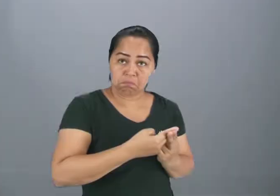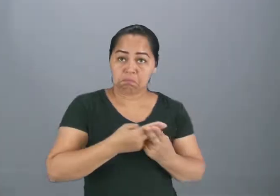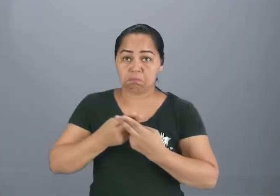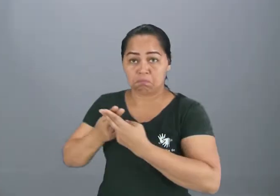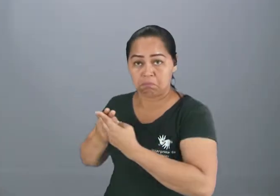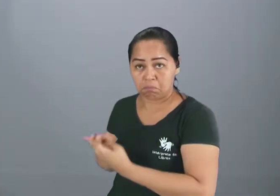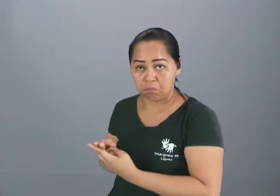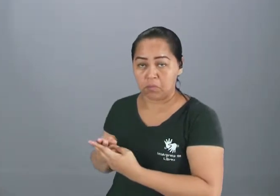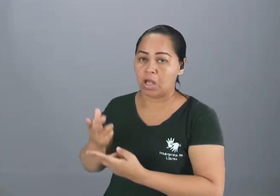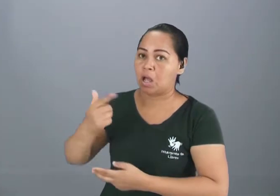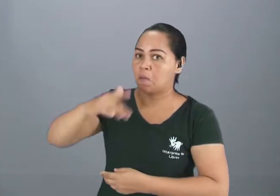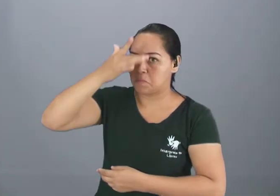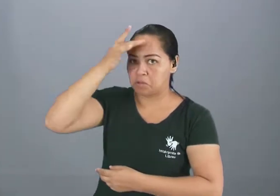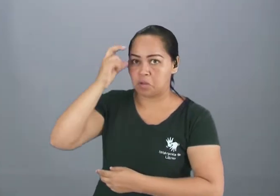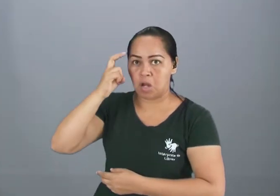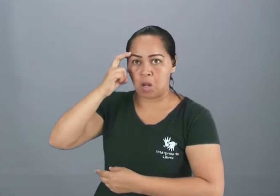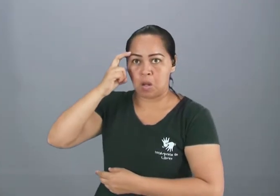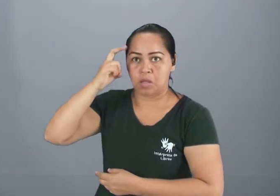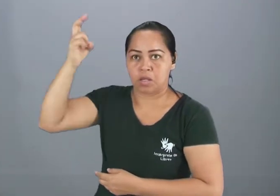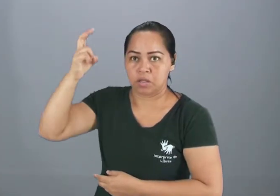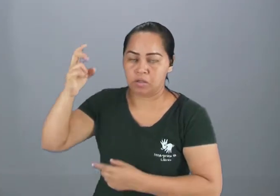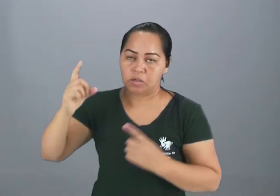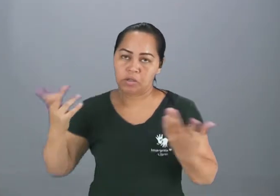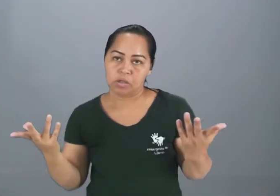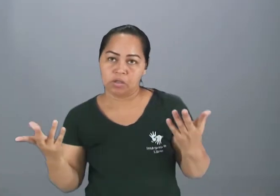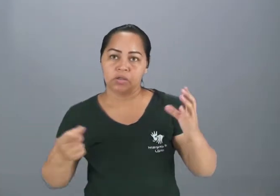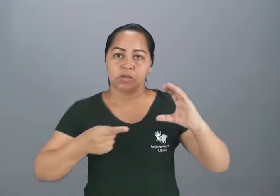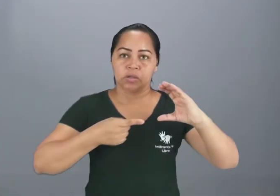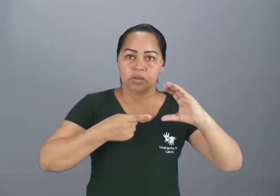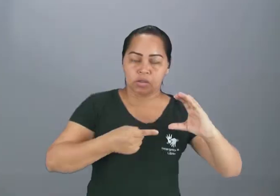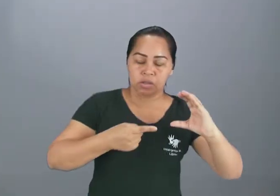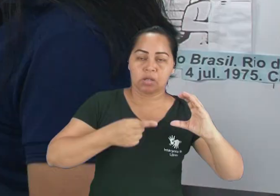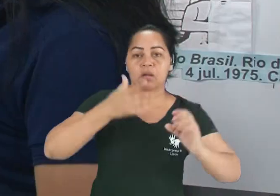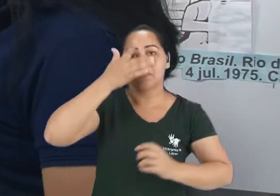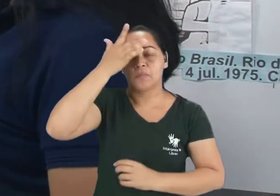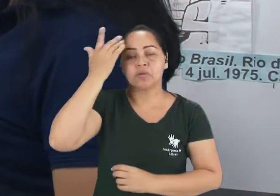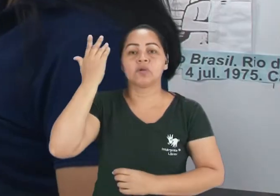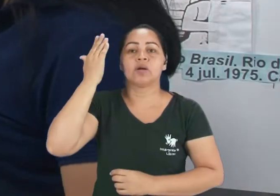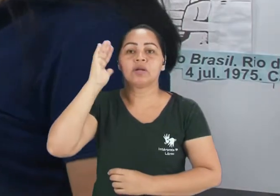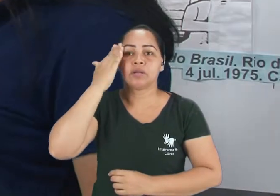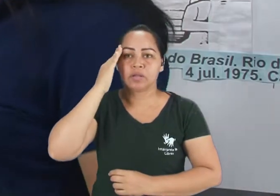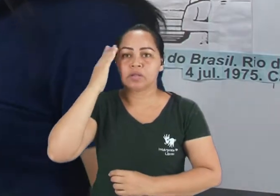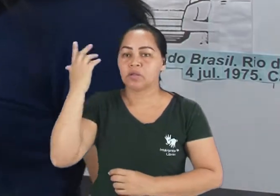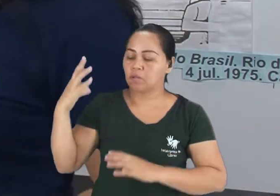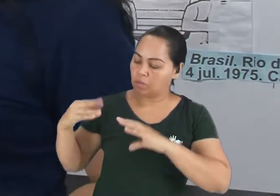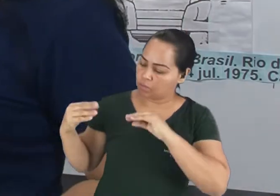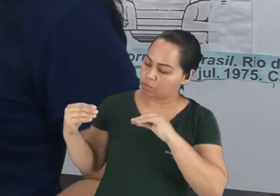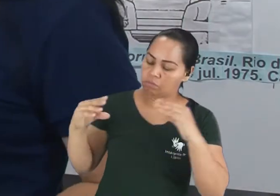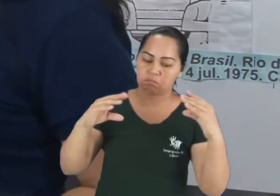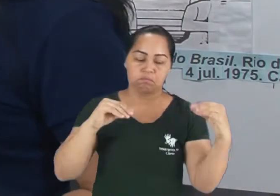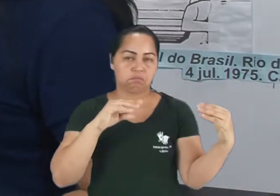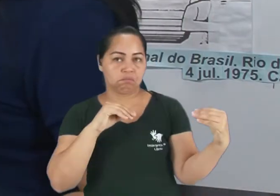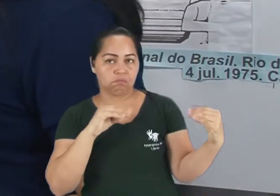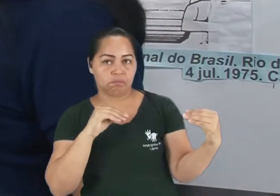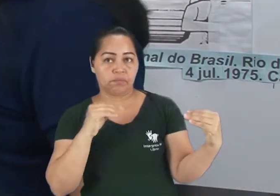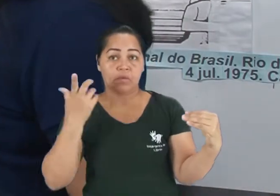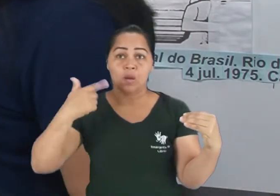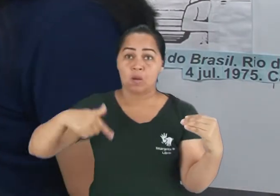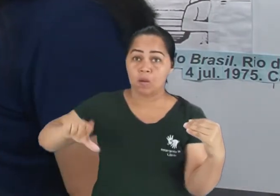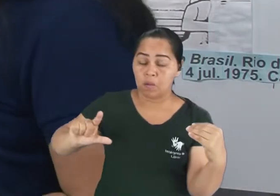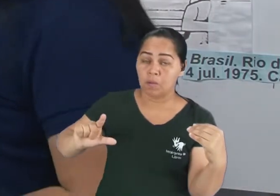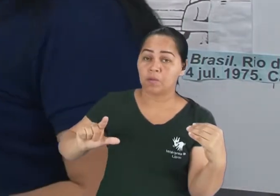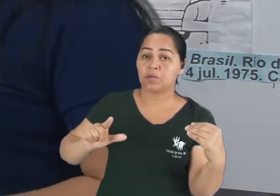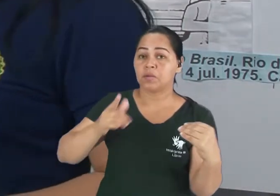seja muito inteligente. C, que uma pessoa entenda o que a outra diz. Ou D, que uma das pessoas